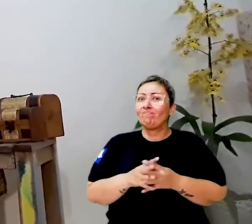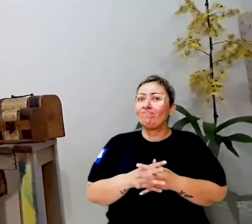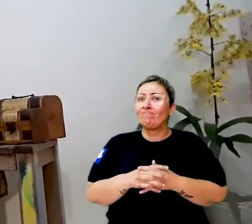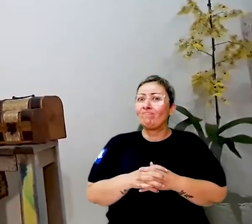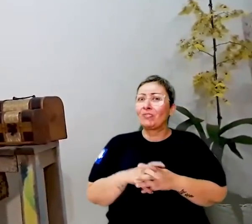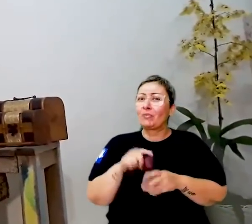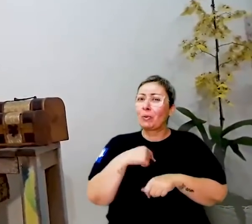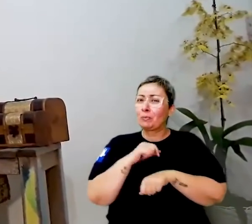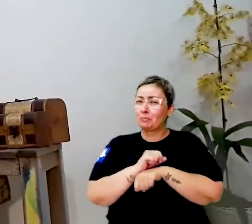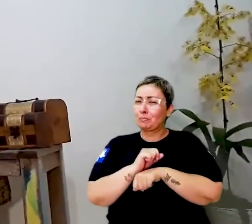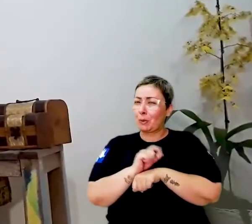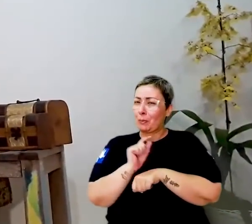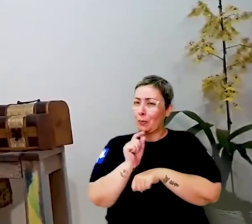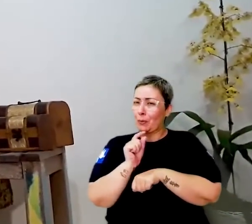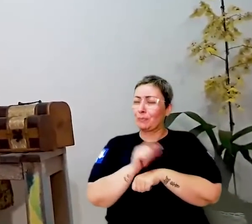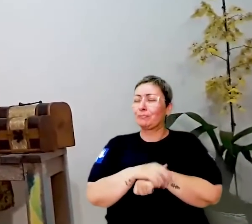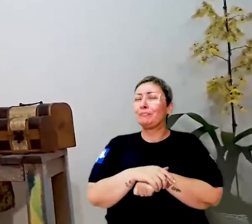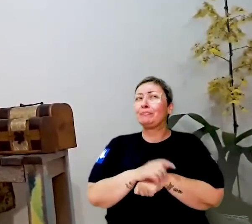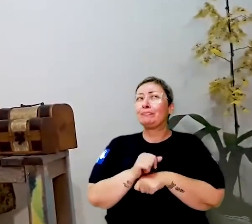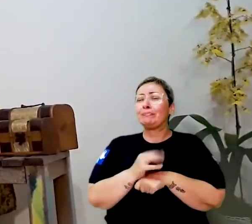Vou dar um tempo para você.